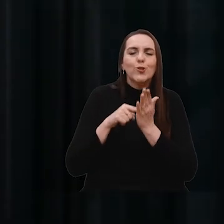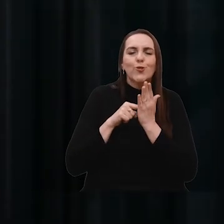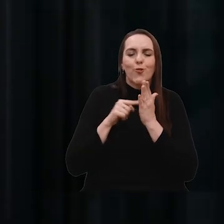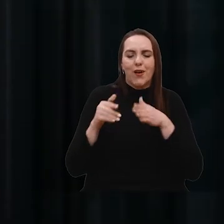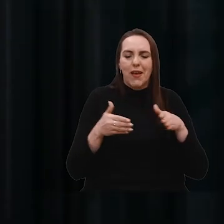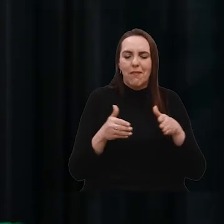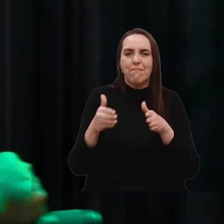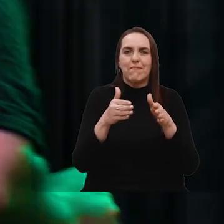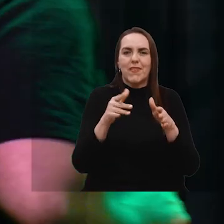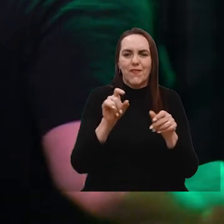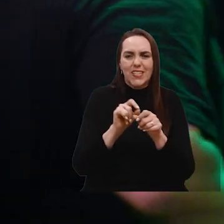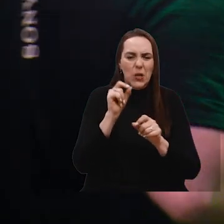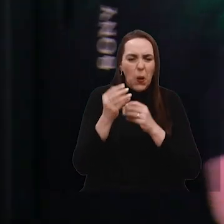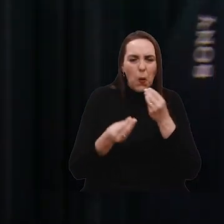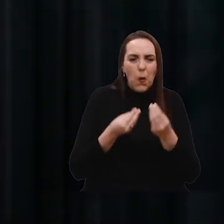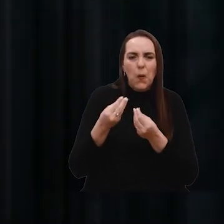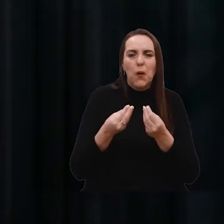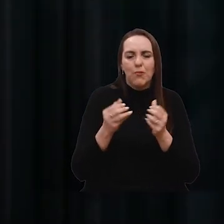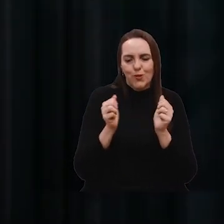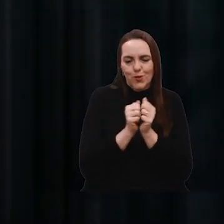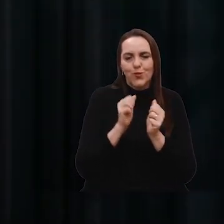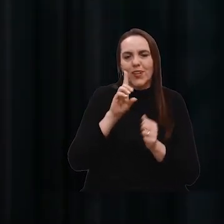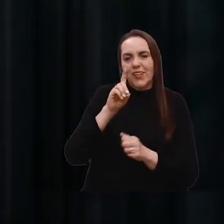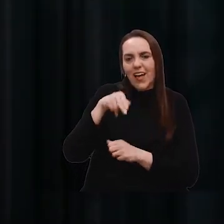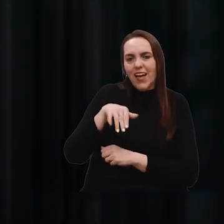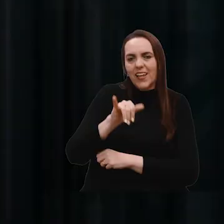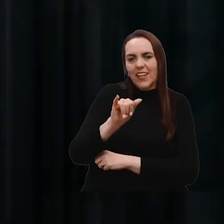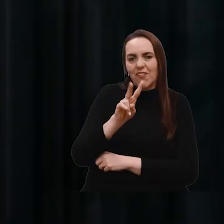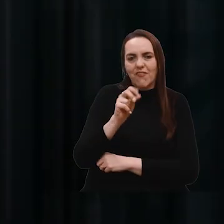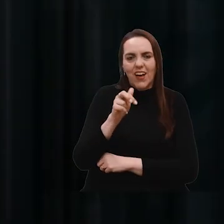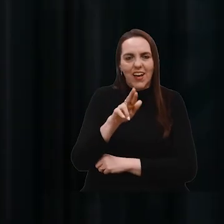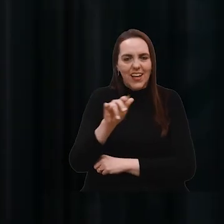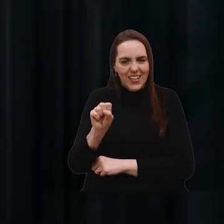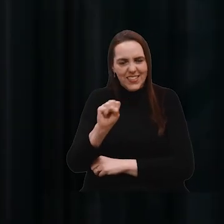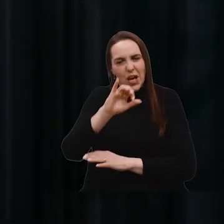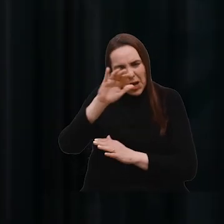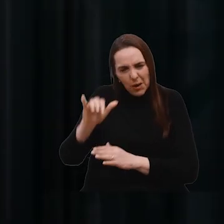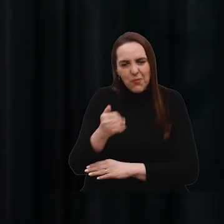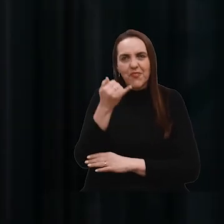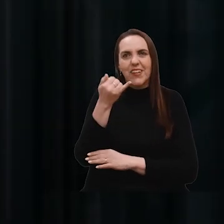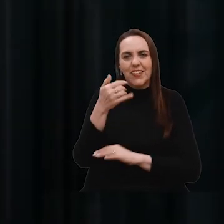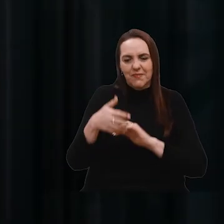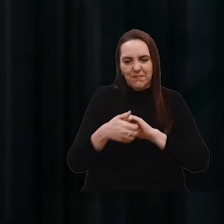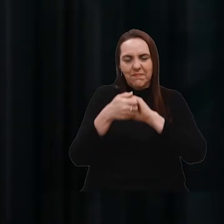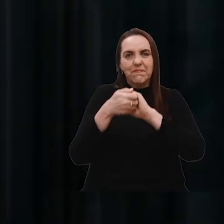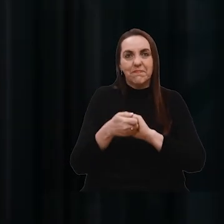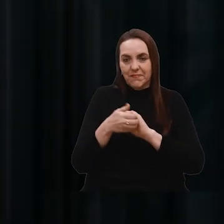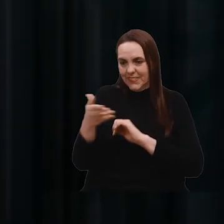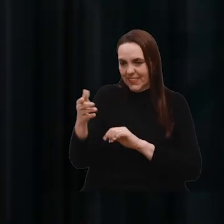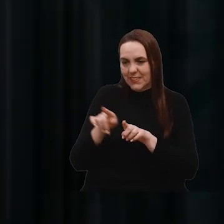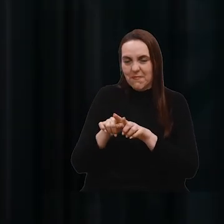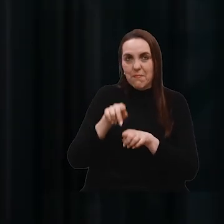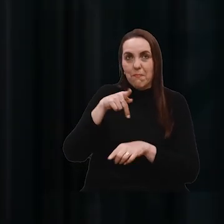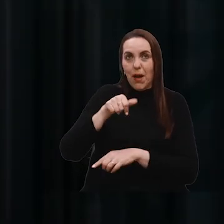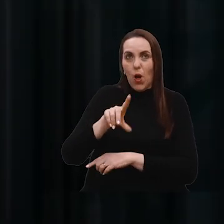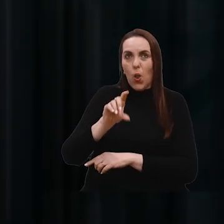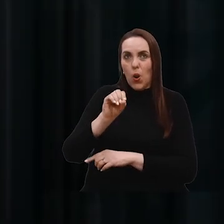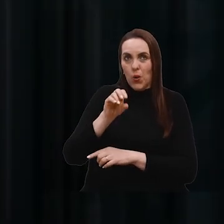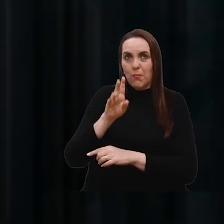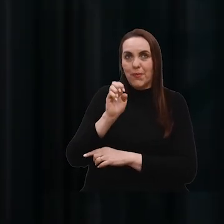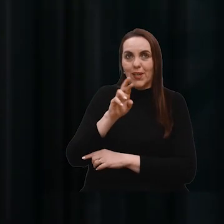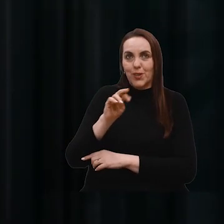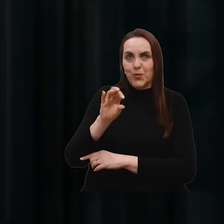me mostrou o caminho, me mostrou aonde a gente devia de fazer, juntamente com o Dani Vargas, e aproveitando para saudar o